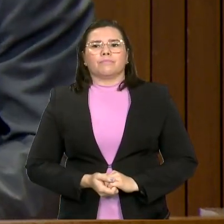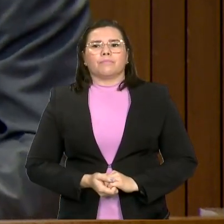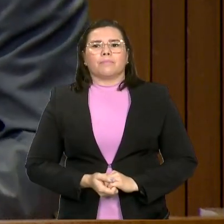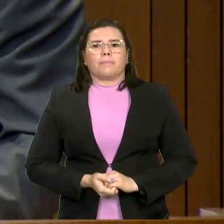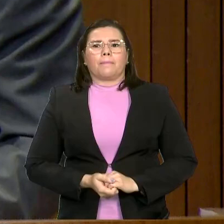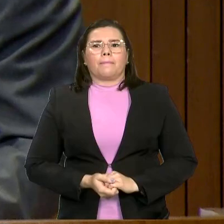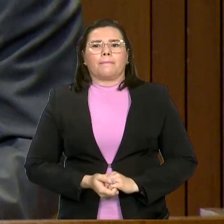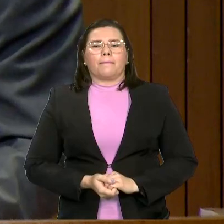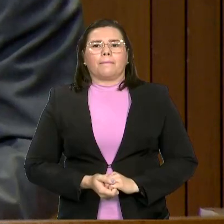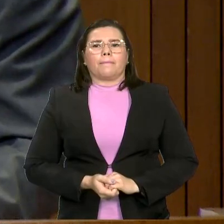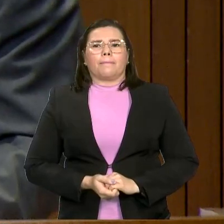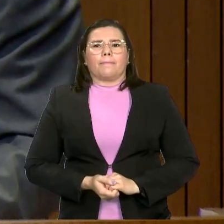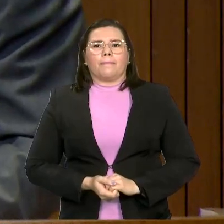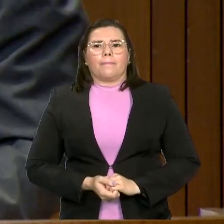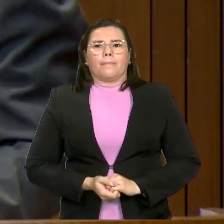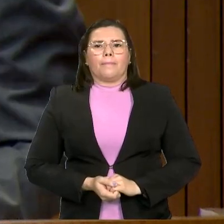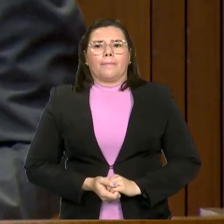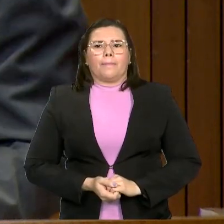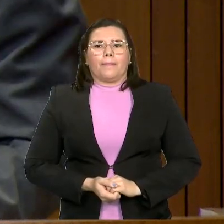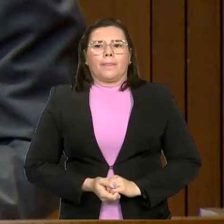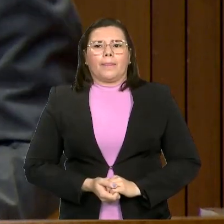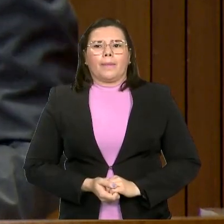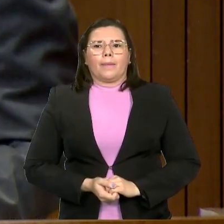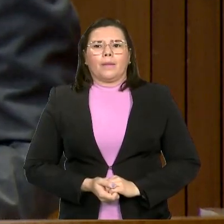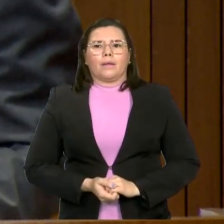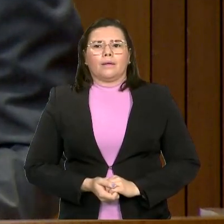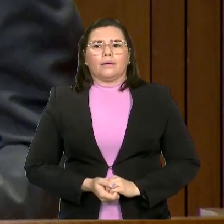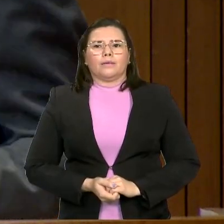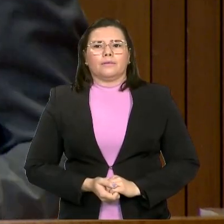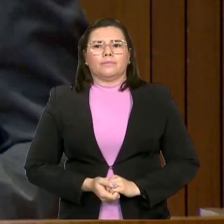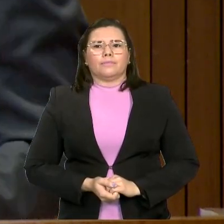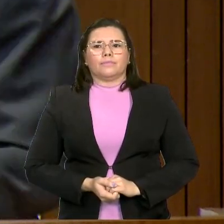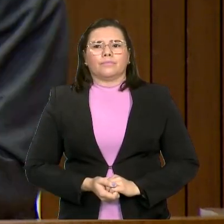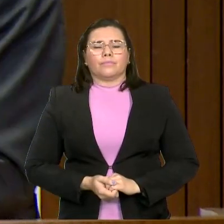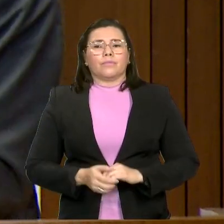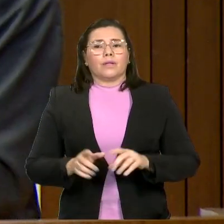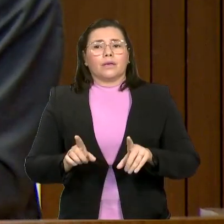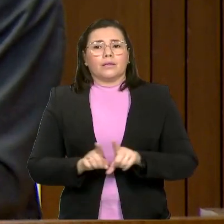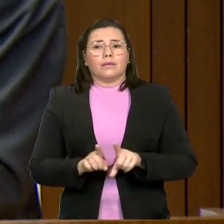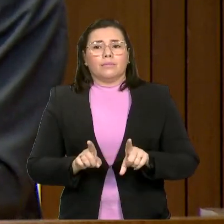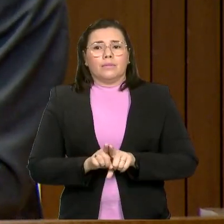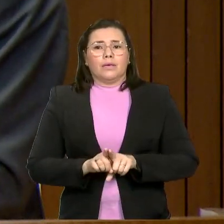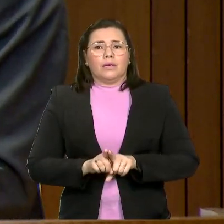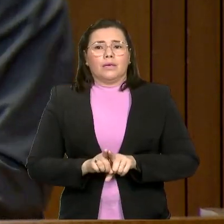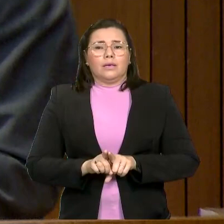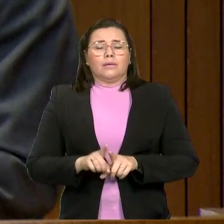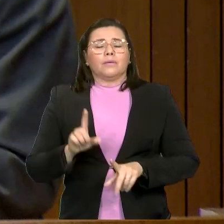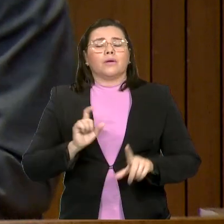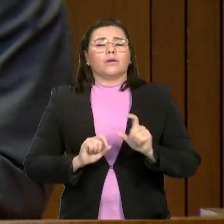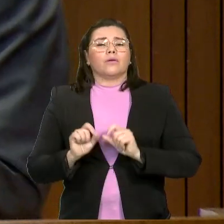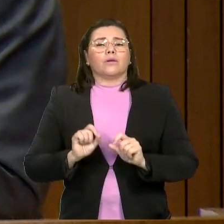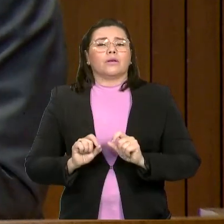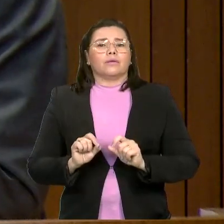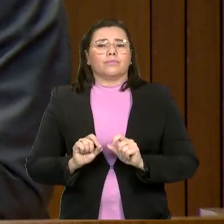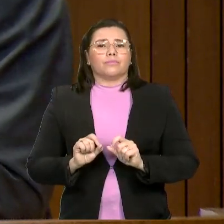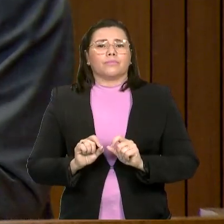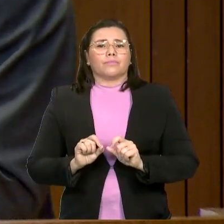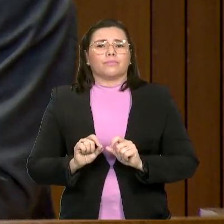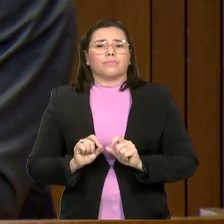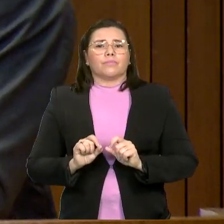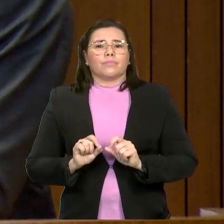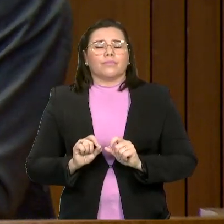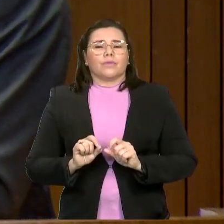tribuna para falar sobre uma solenidade na qual eu marquei a presença ontem, junto ao governo do estado do